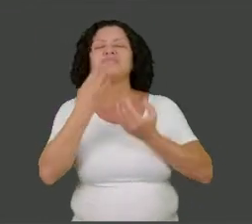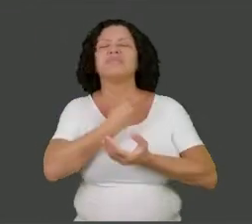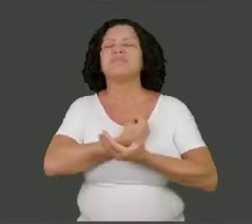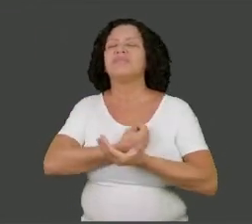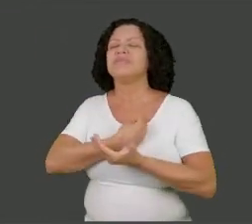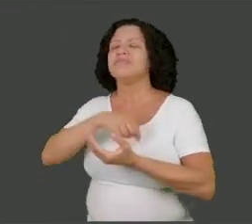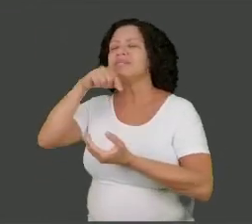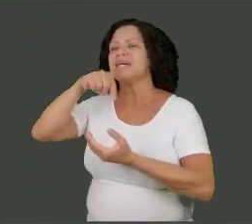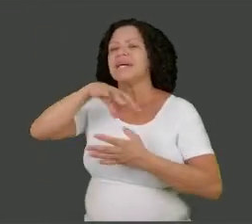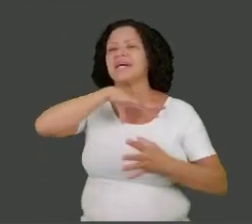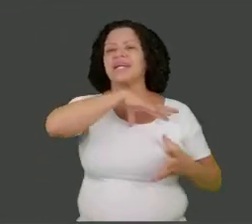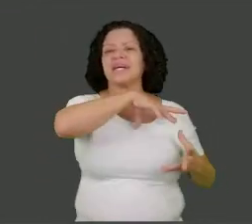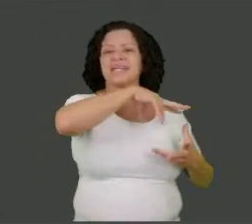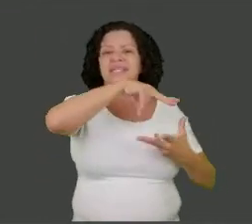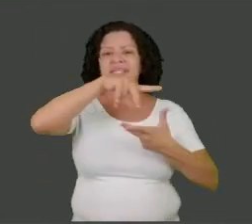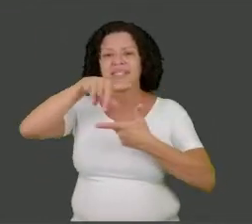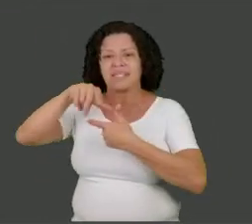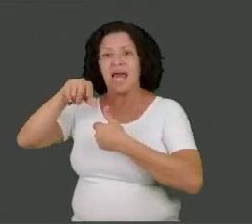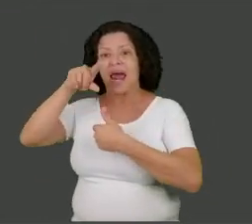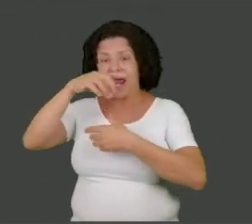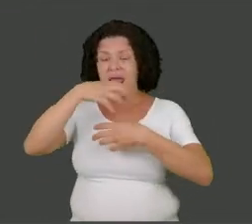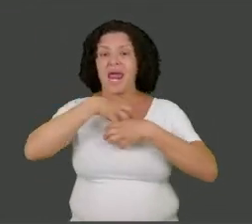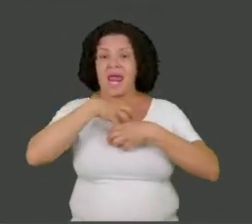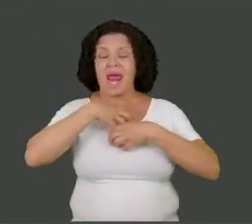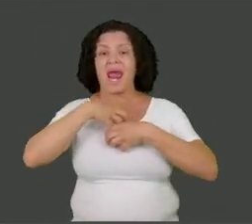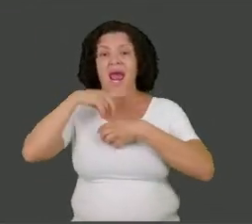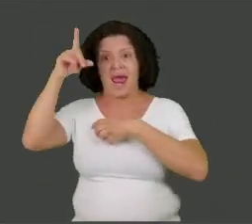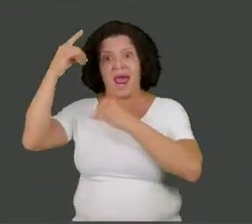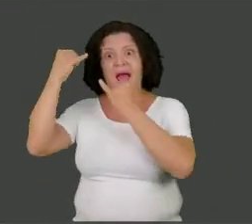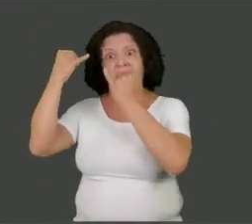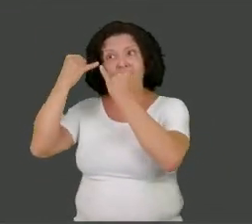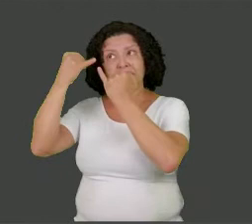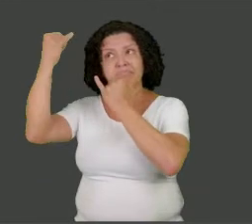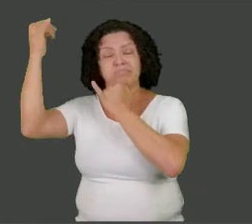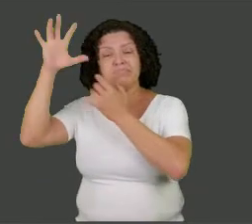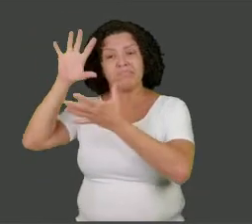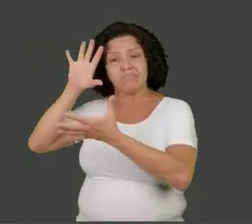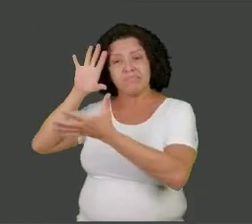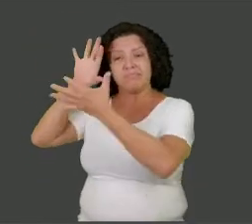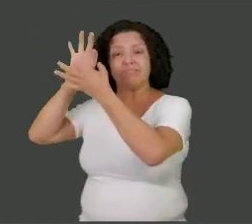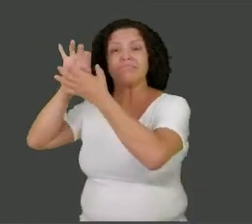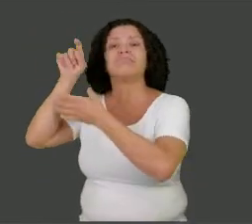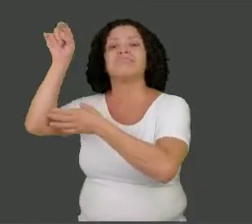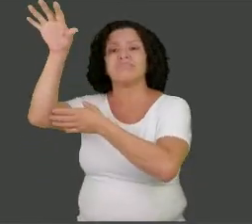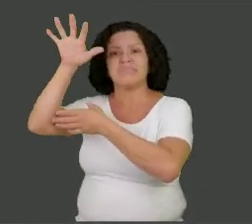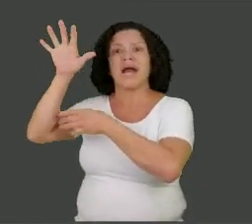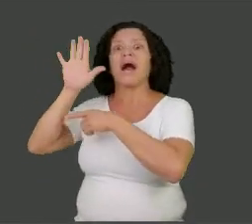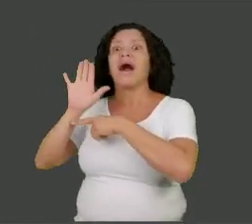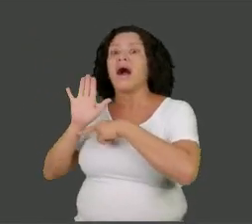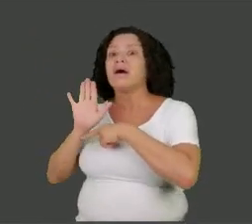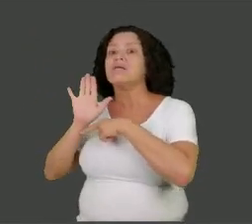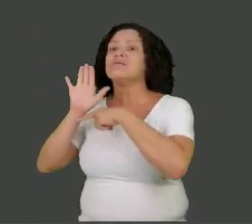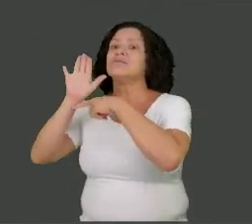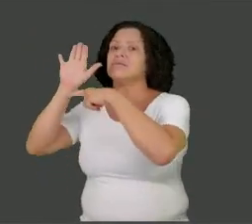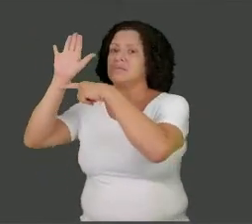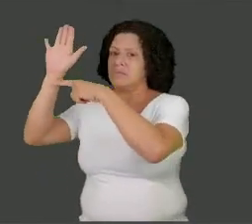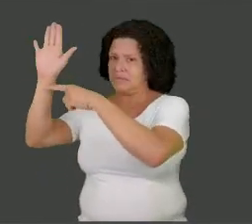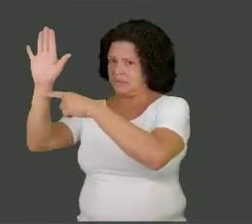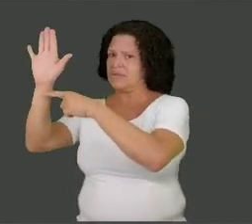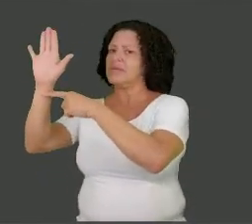momentos. E esses pensamentos, esses sentimentos serão transmitidos e serão captados, ajudando esse